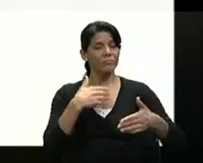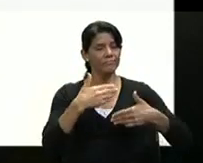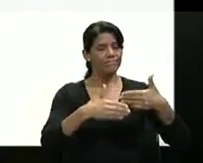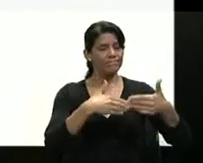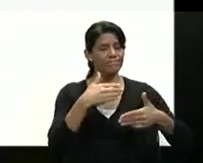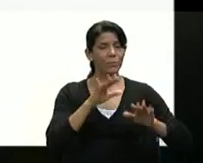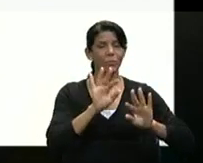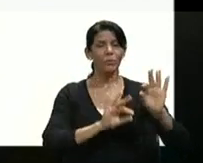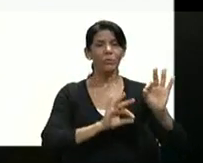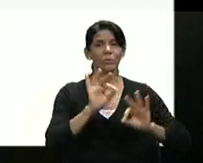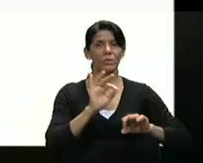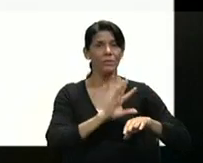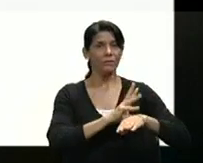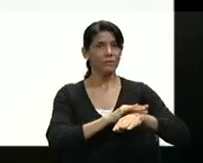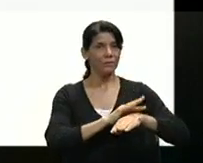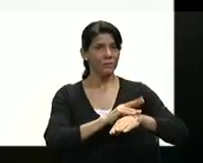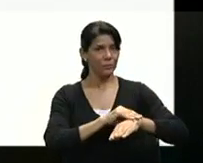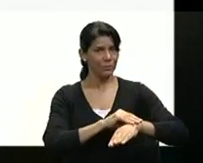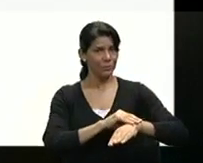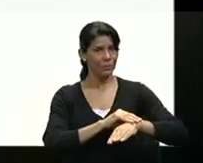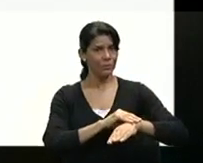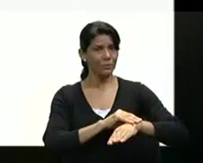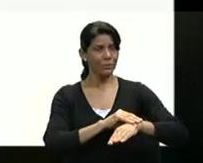com o controle das doenças